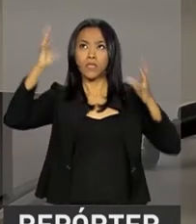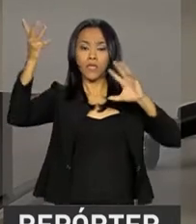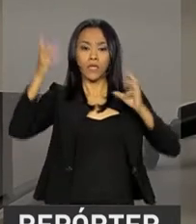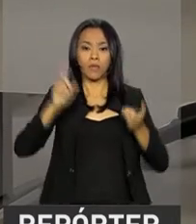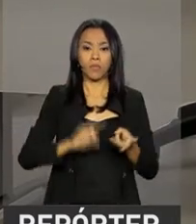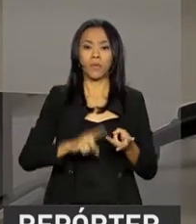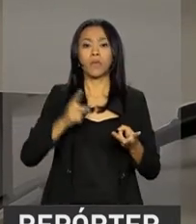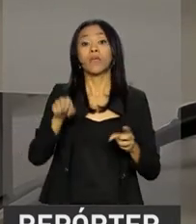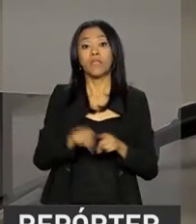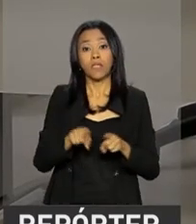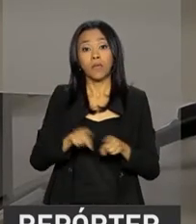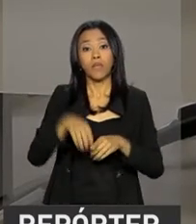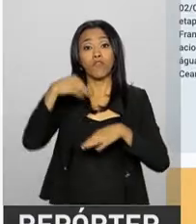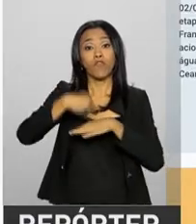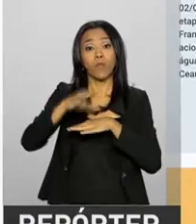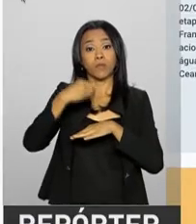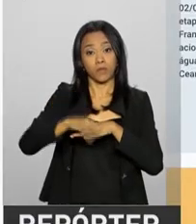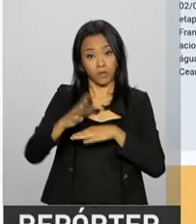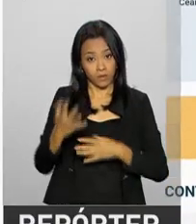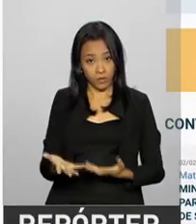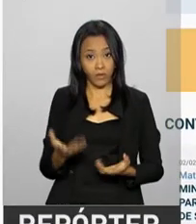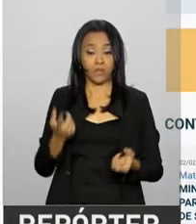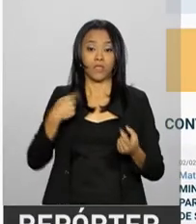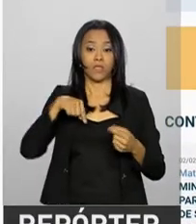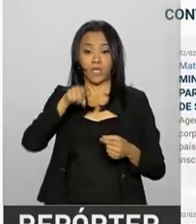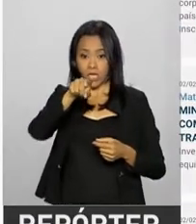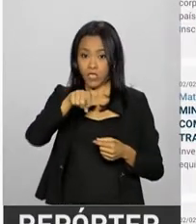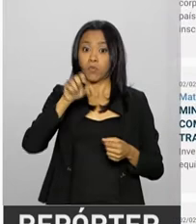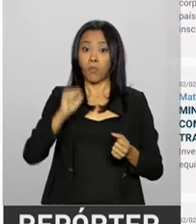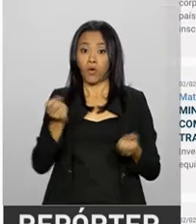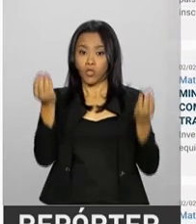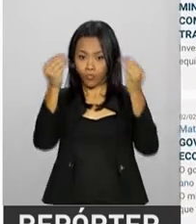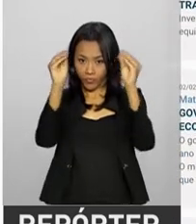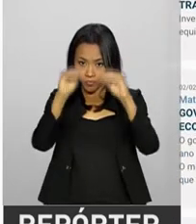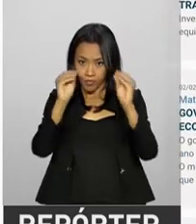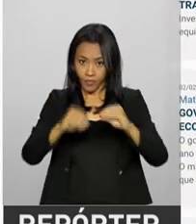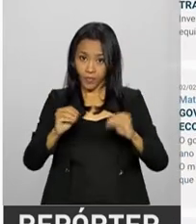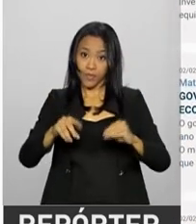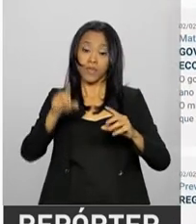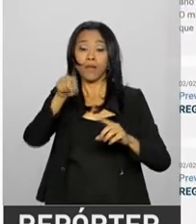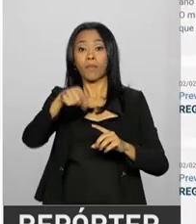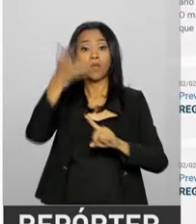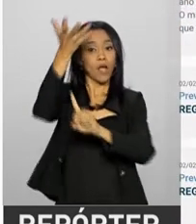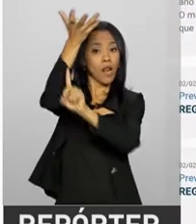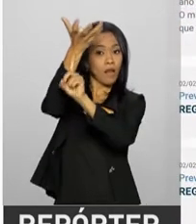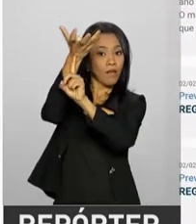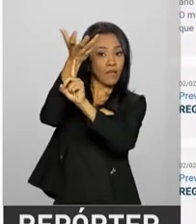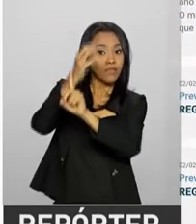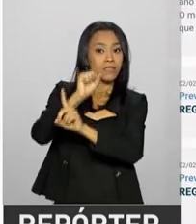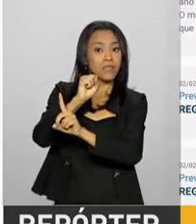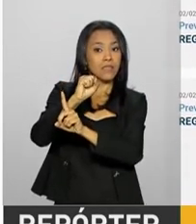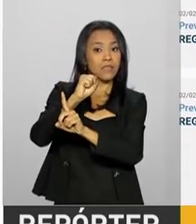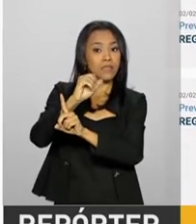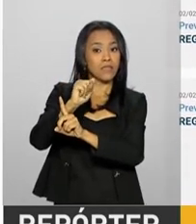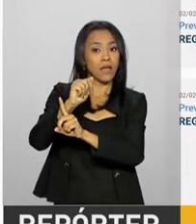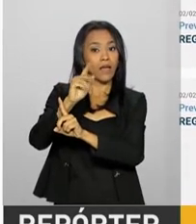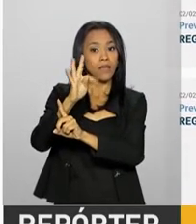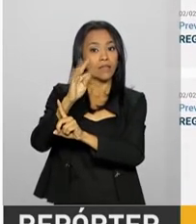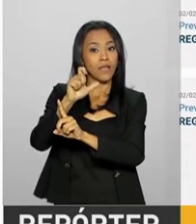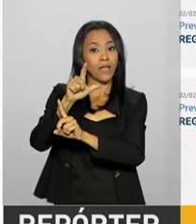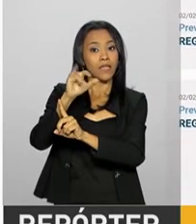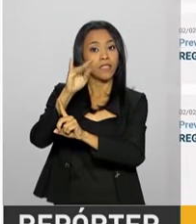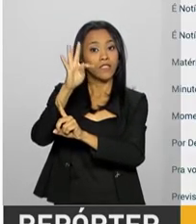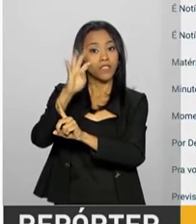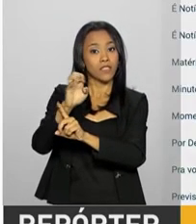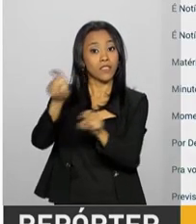e boletins de notícias o material pode ser acessado via satélite e há pouco mais de um ano também pela